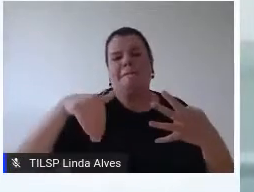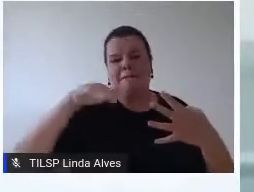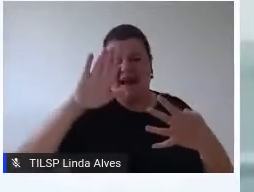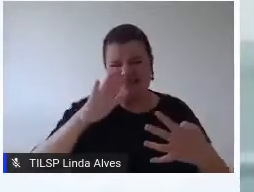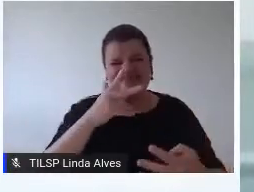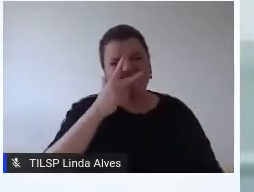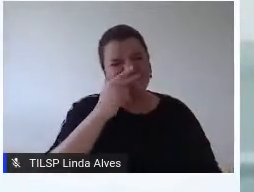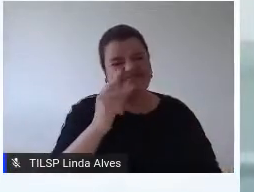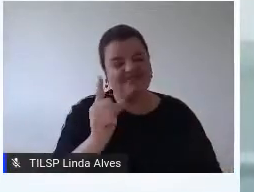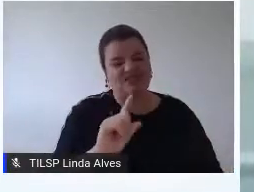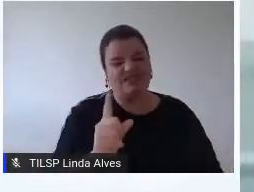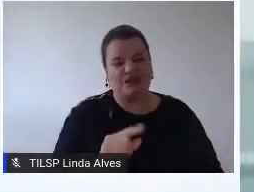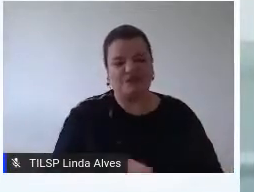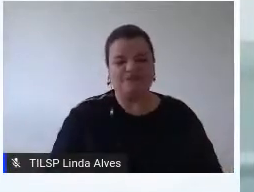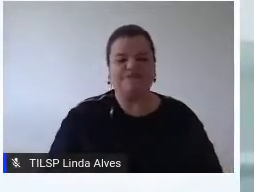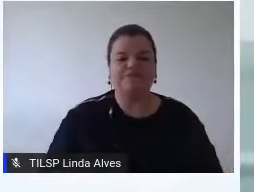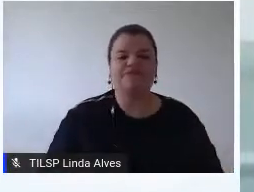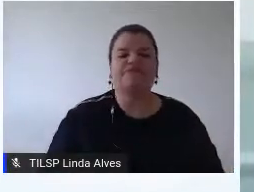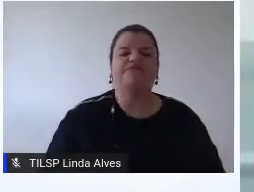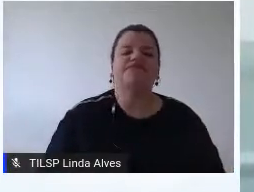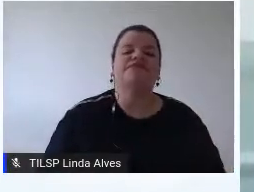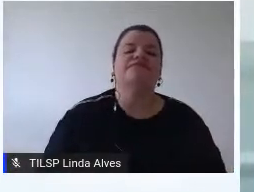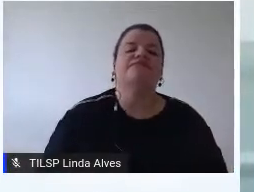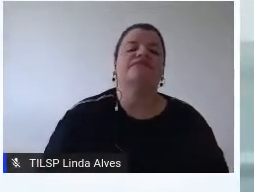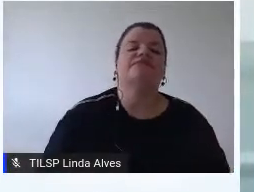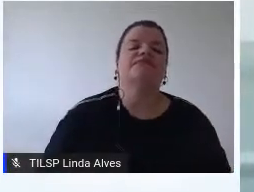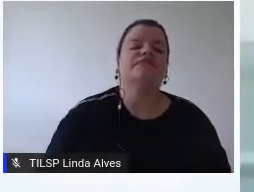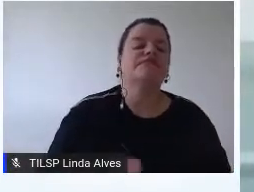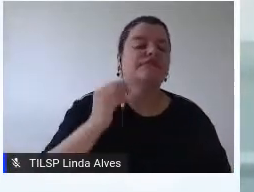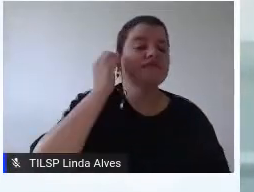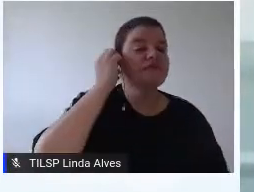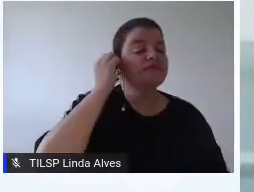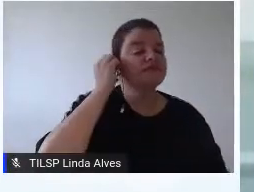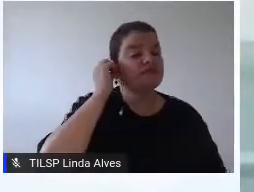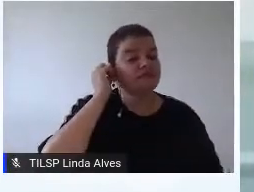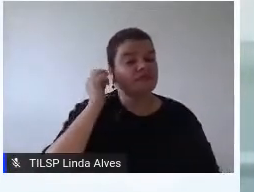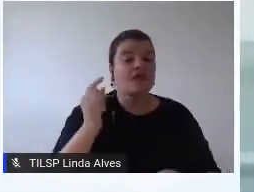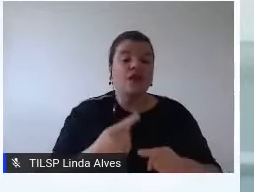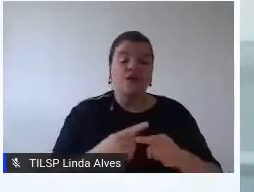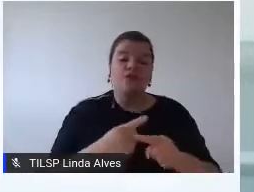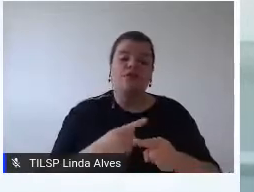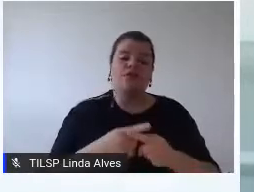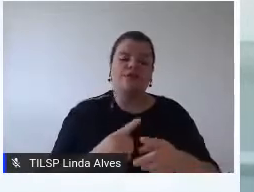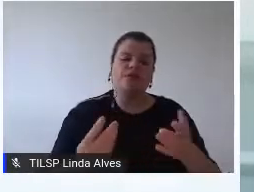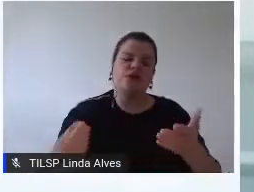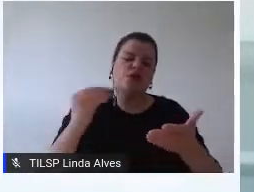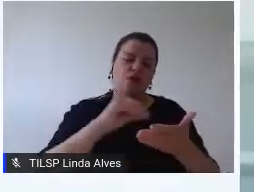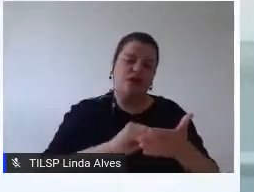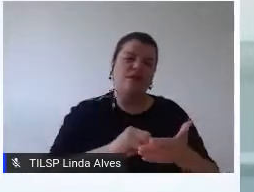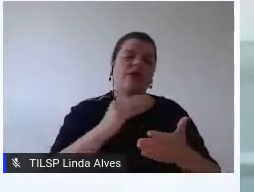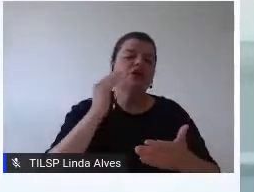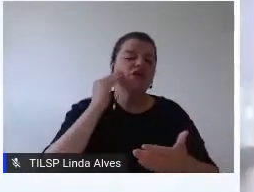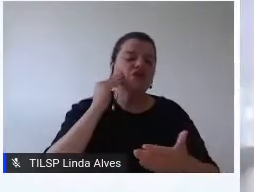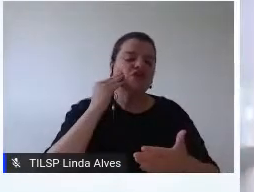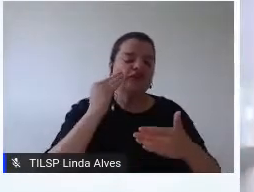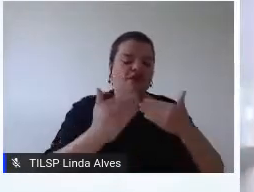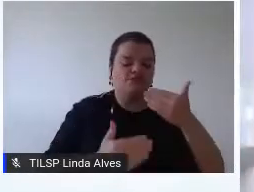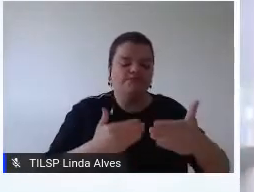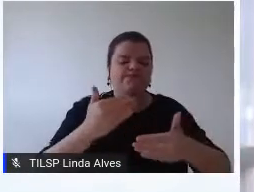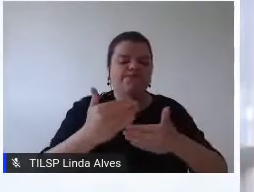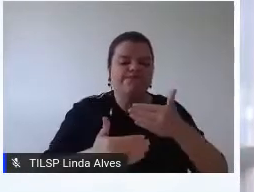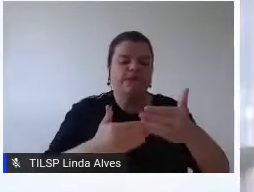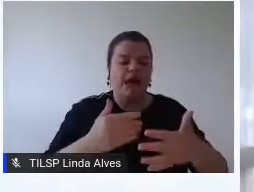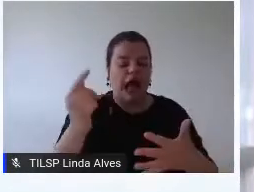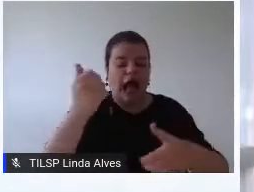grupo do Rodrigo Maia. Então, talvez, provavelmente por isso, eu coloquei para a gente entender esse processo, sim, todo no